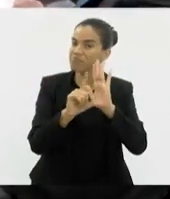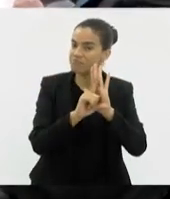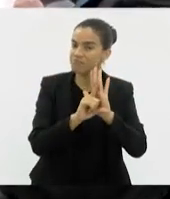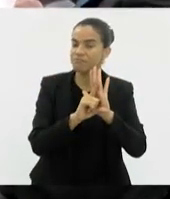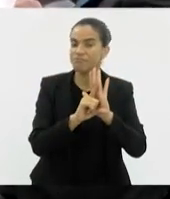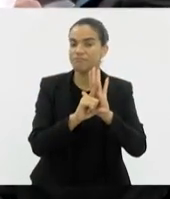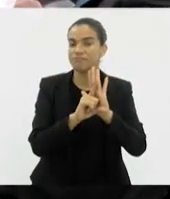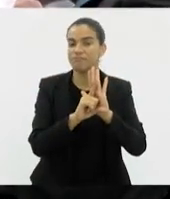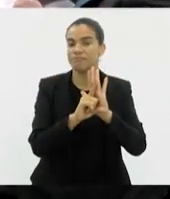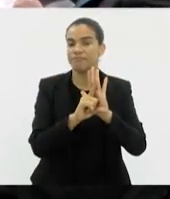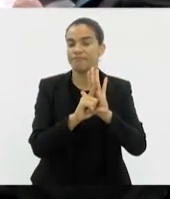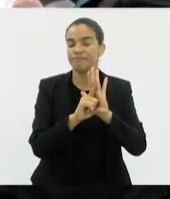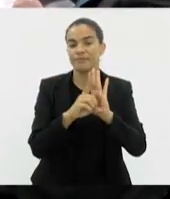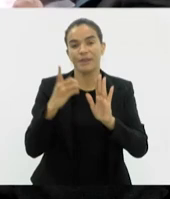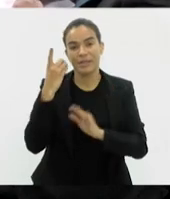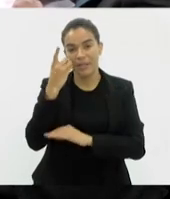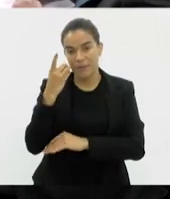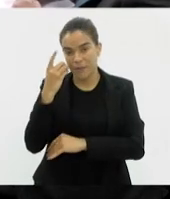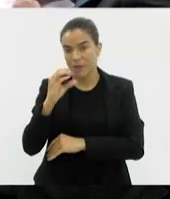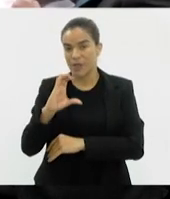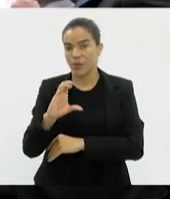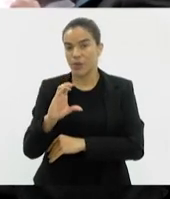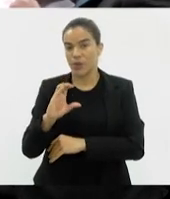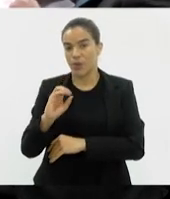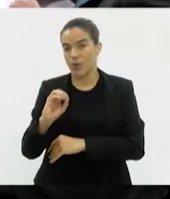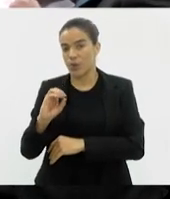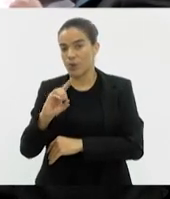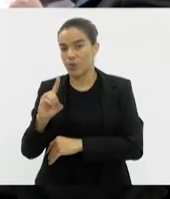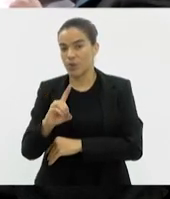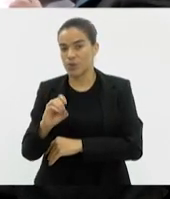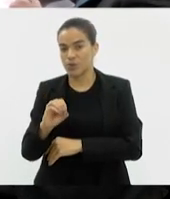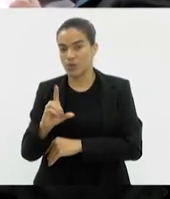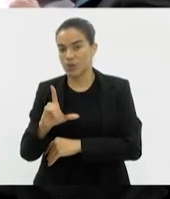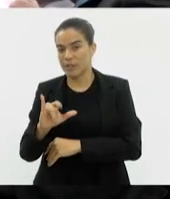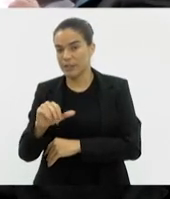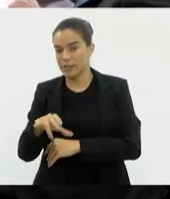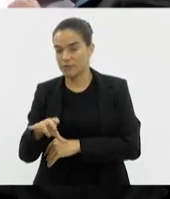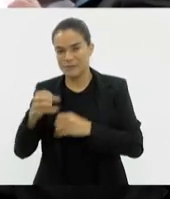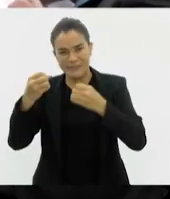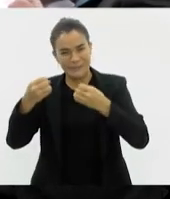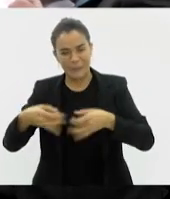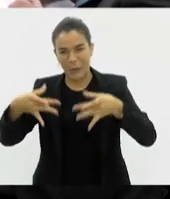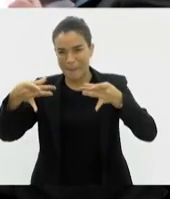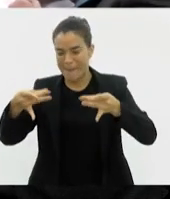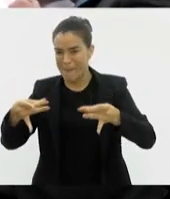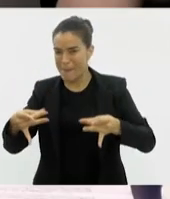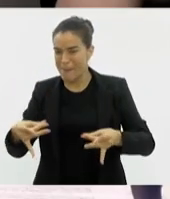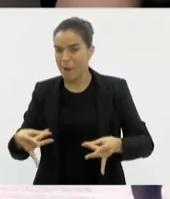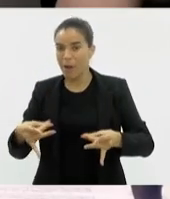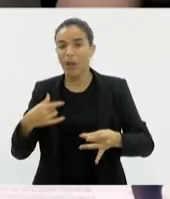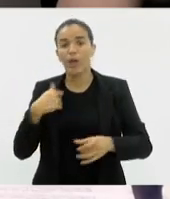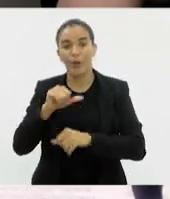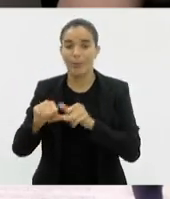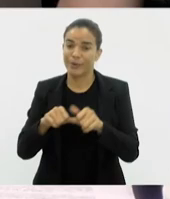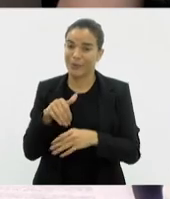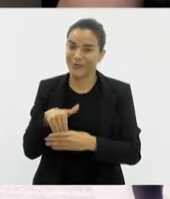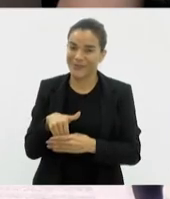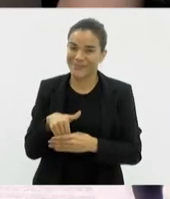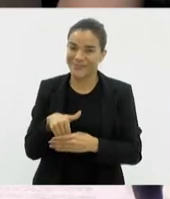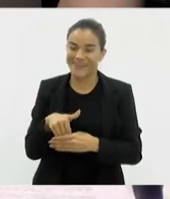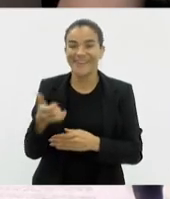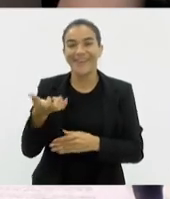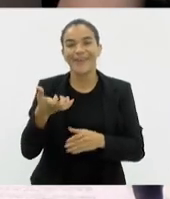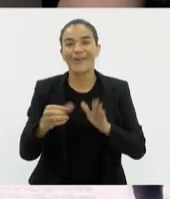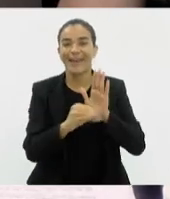Obrigado. Deputado Cozzolino explicou brilhantemente aí seu projeto. Eu queria retificar meu voto. Obrigado. Tirar as emendas